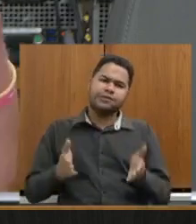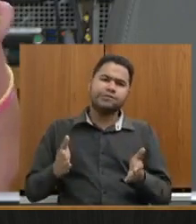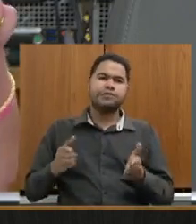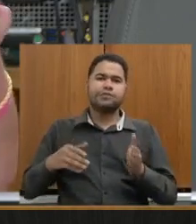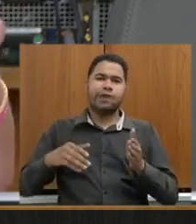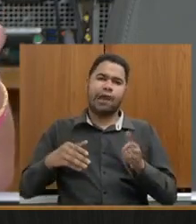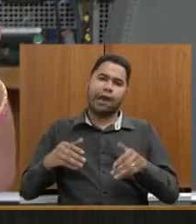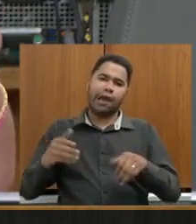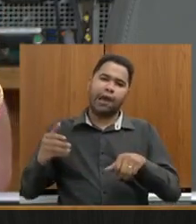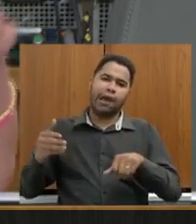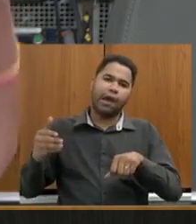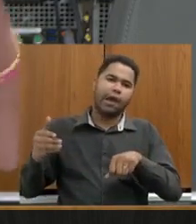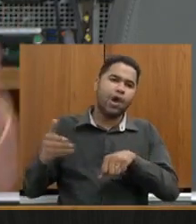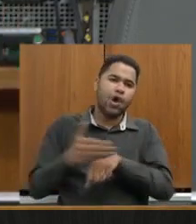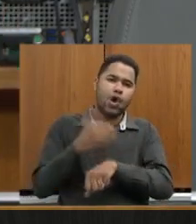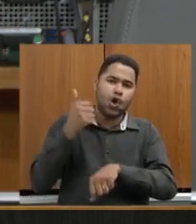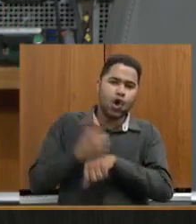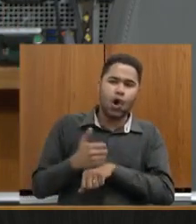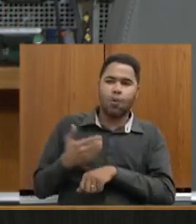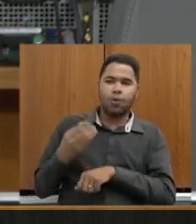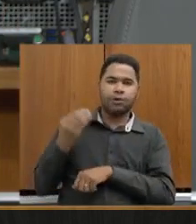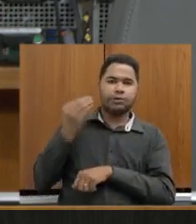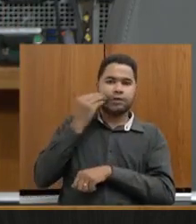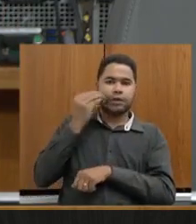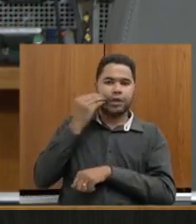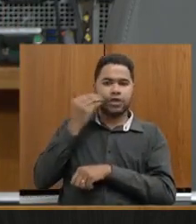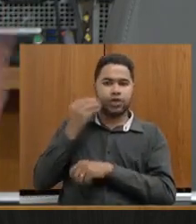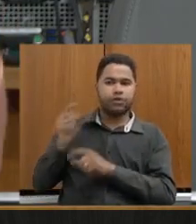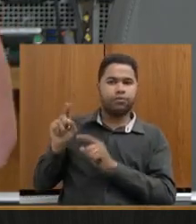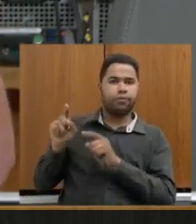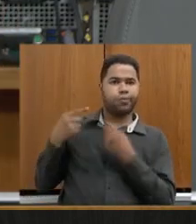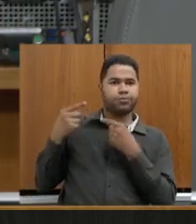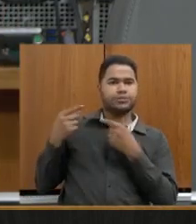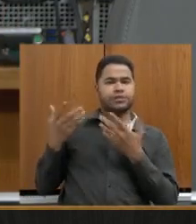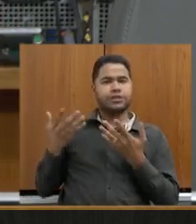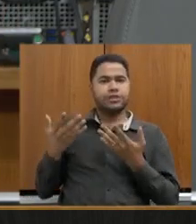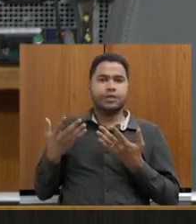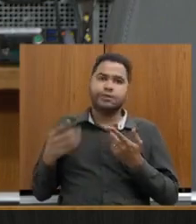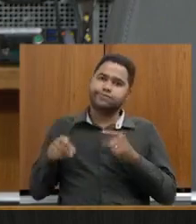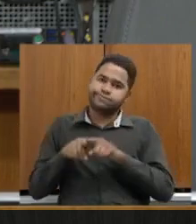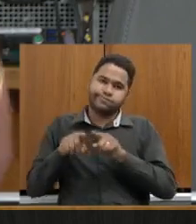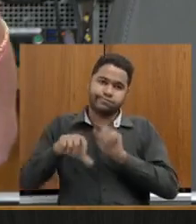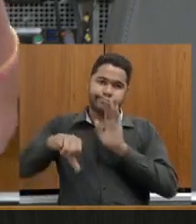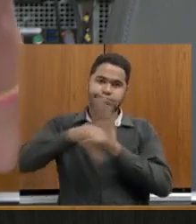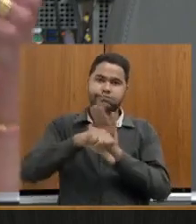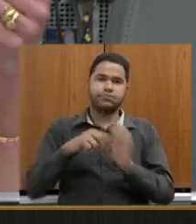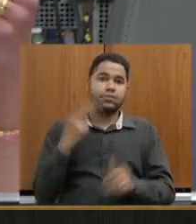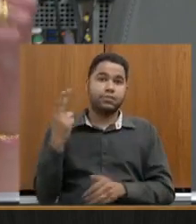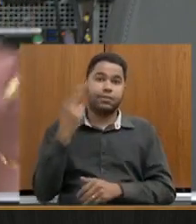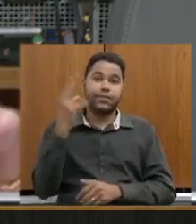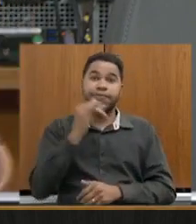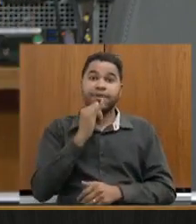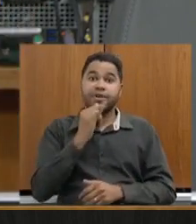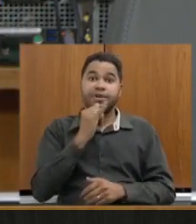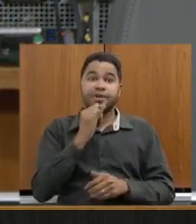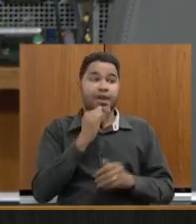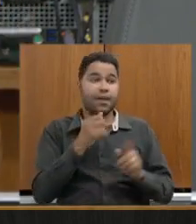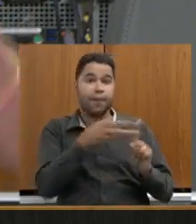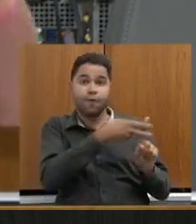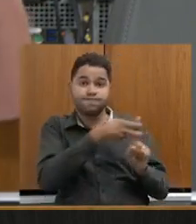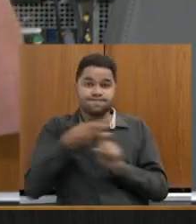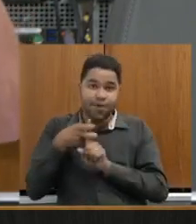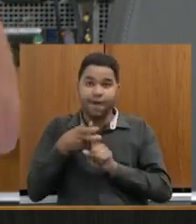por algum golpe Ou pelo menos é sofreu uma tentativa de golpe fora os crimes mais graves como tráfico de seres humanos